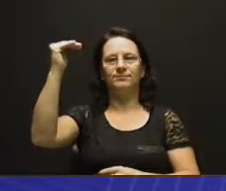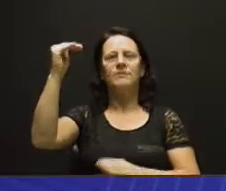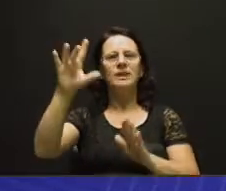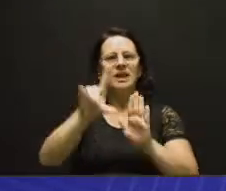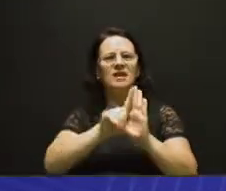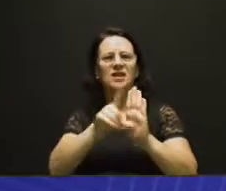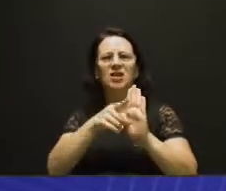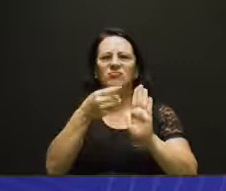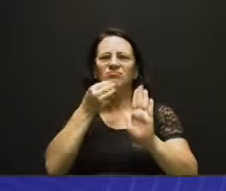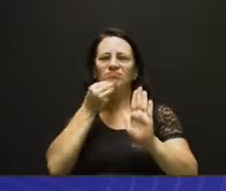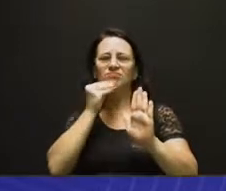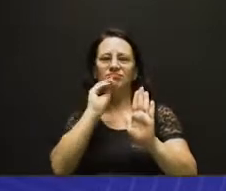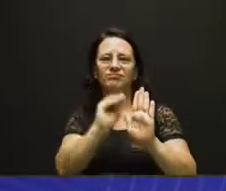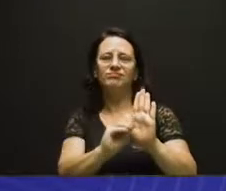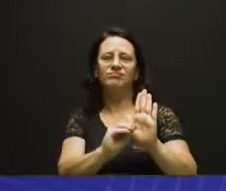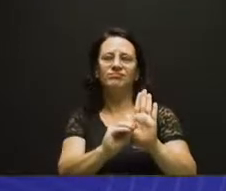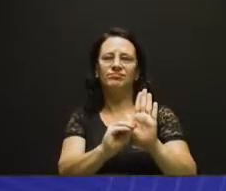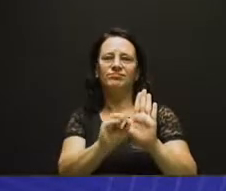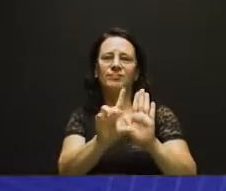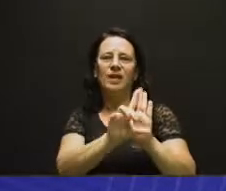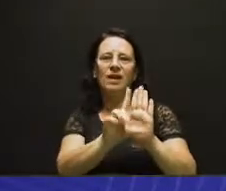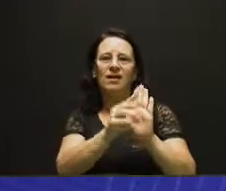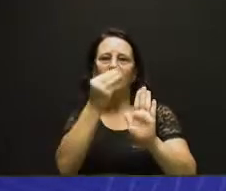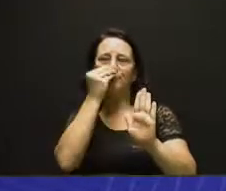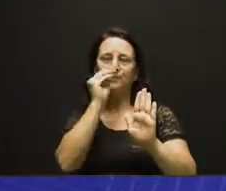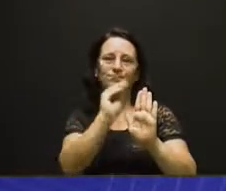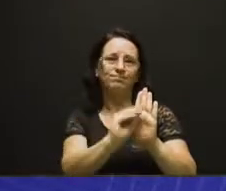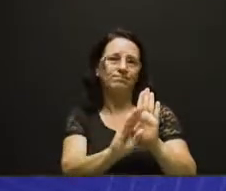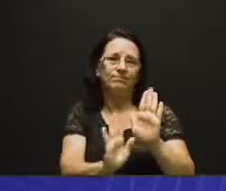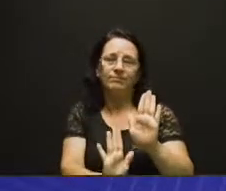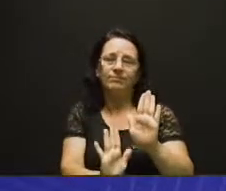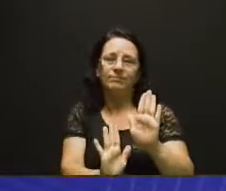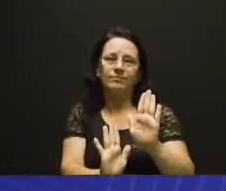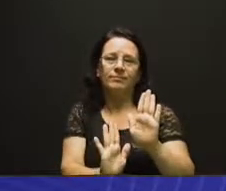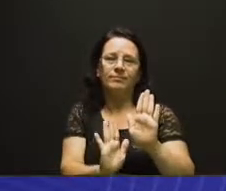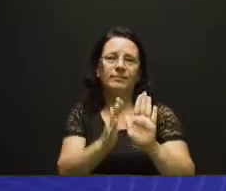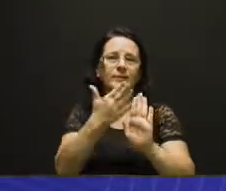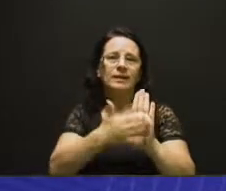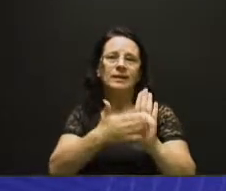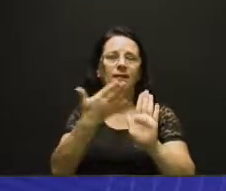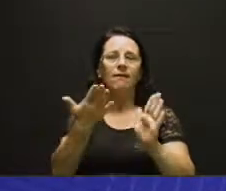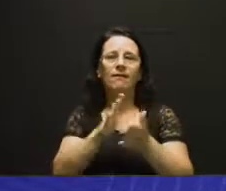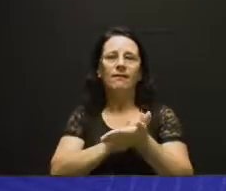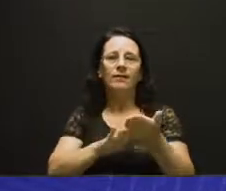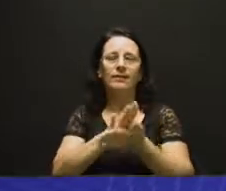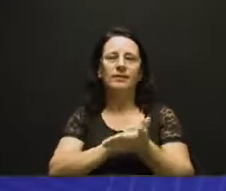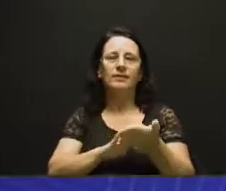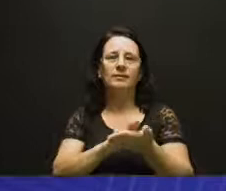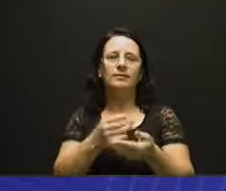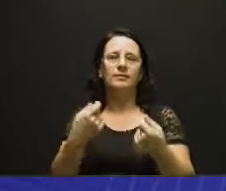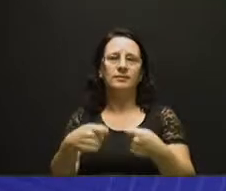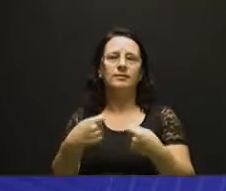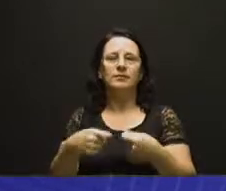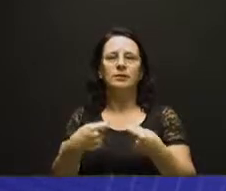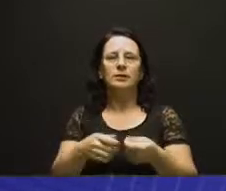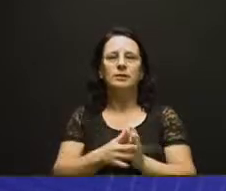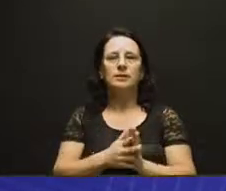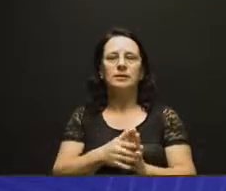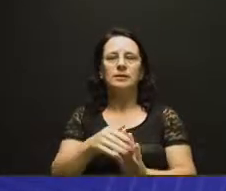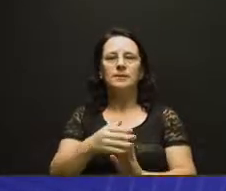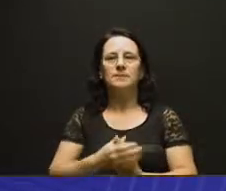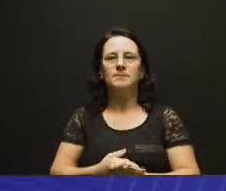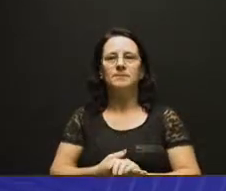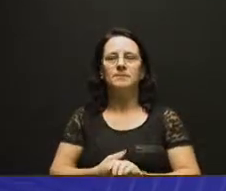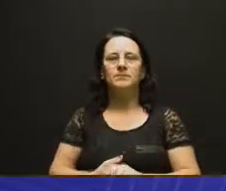lei vai ficar ela vai ficar é em branco para ser ela vai precisar ser preenchida de alguma forma